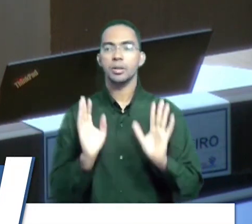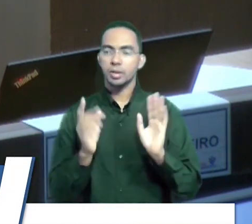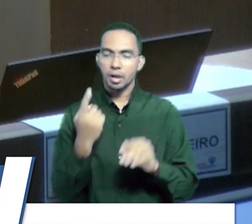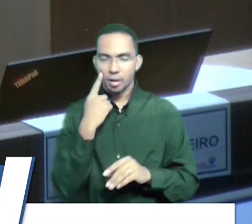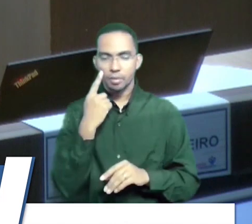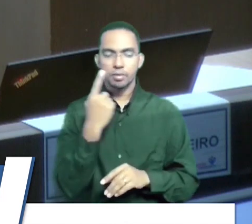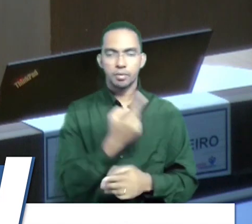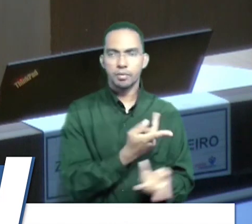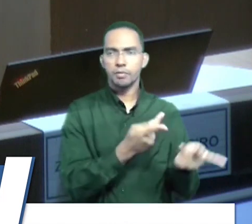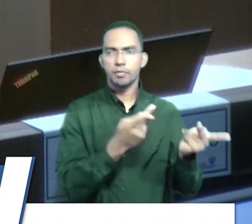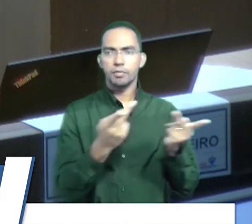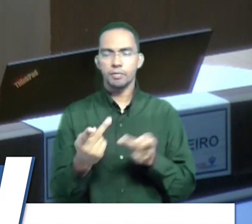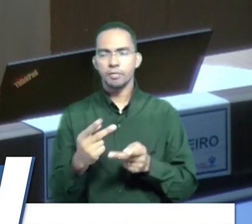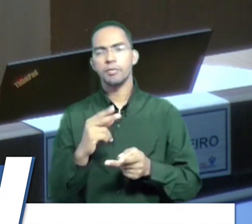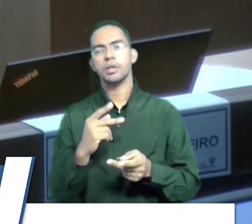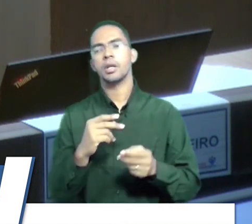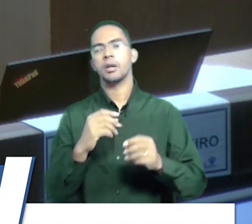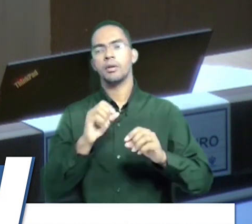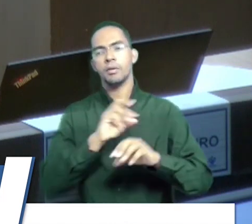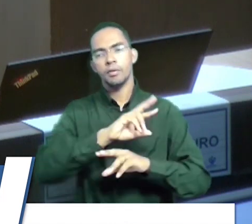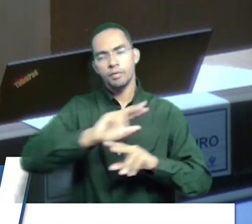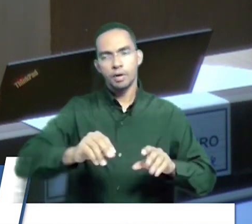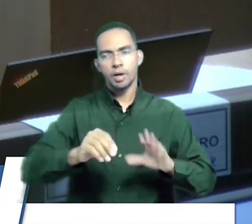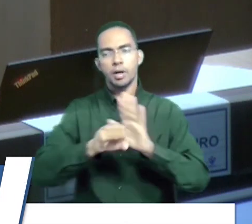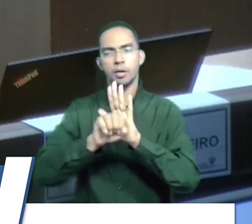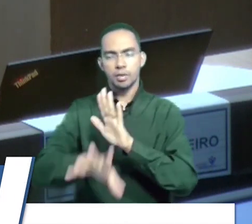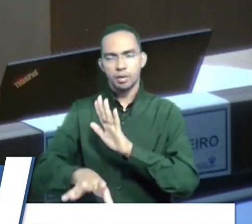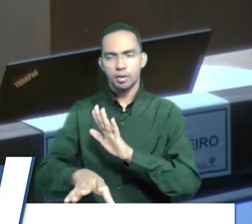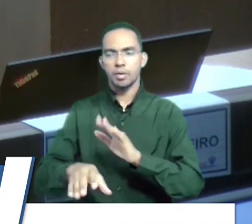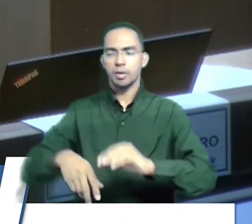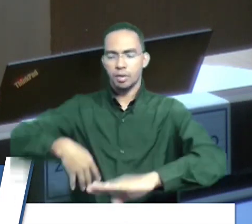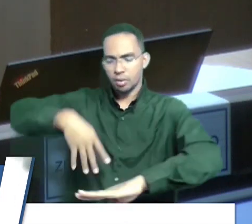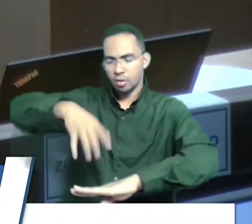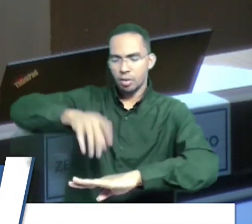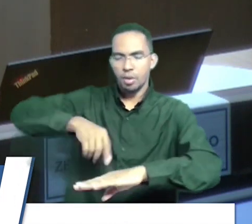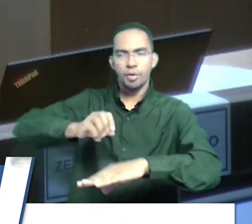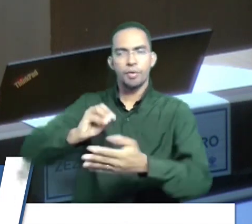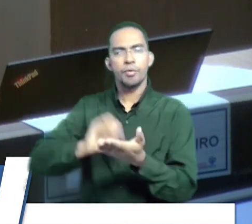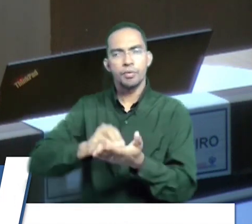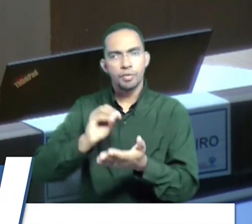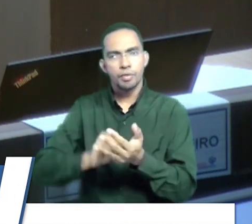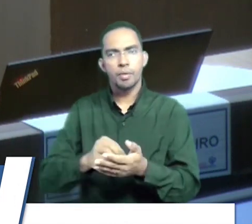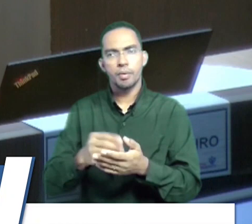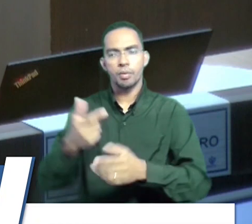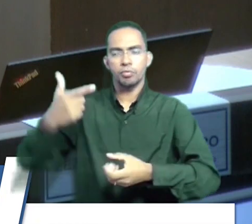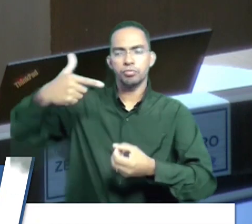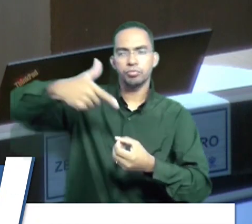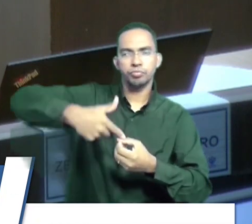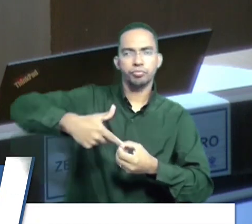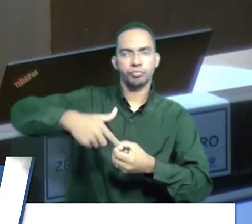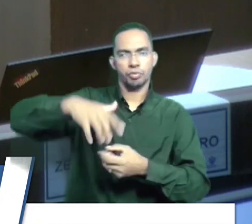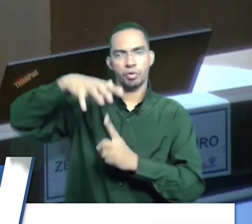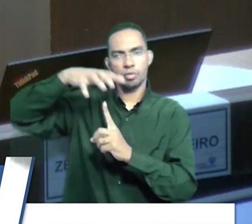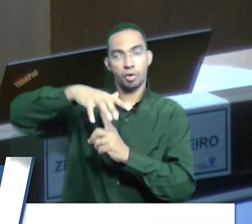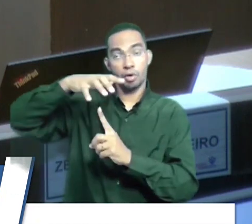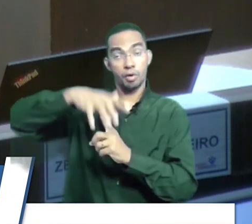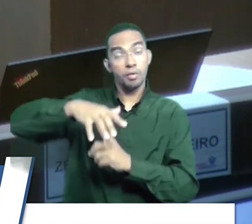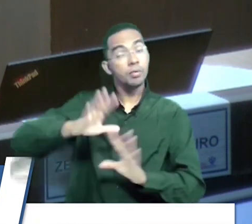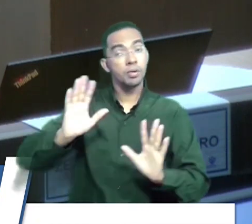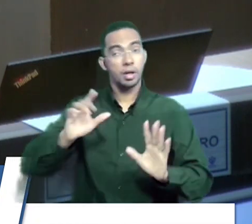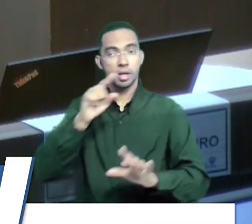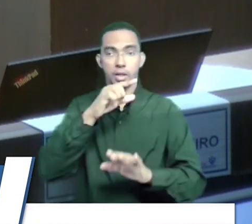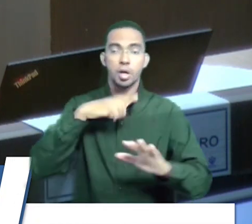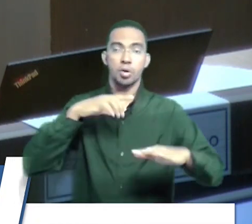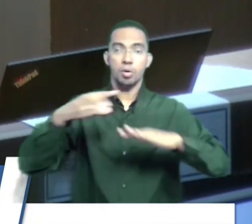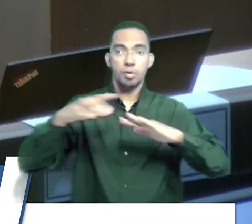várias indicações, né, inclusive faixa de pedestre, lá perto do posto de gasolina, Então, essa aí realmente ela tem um movimento